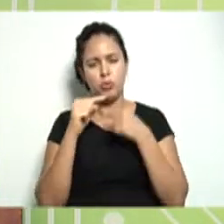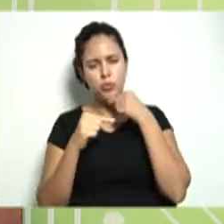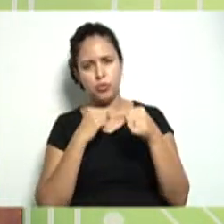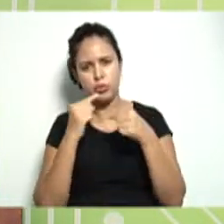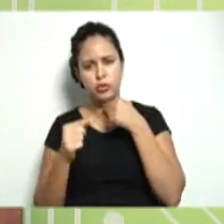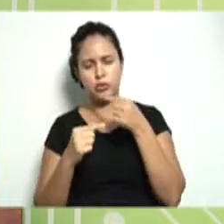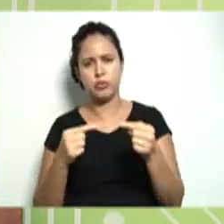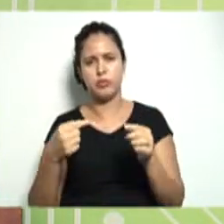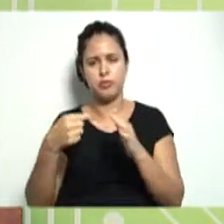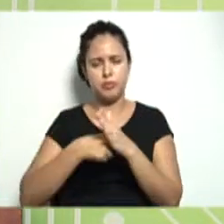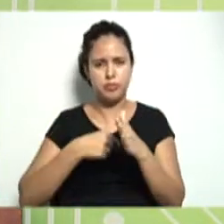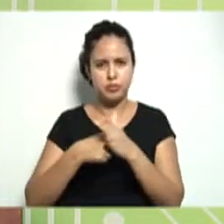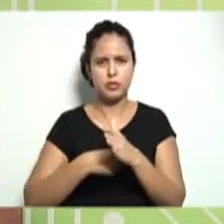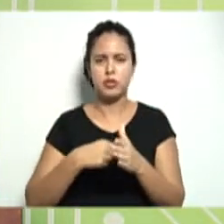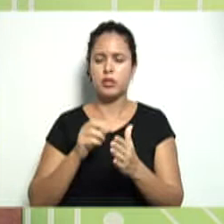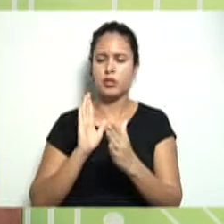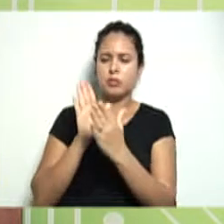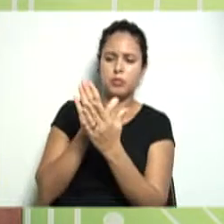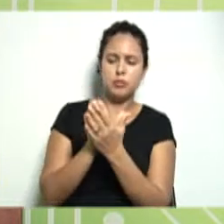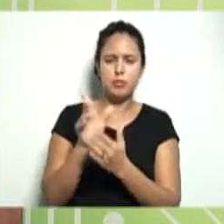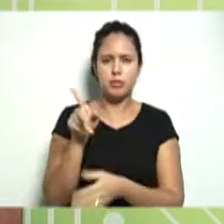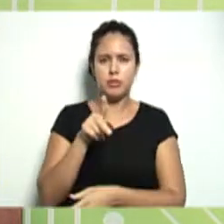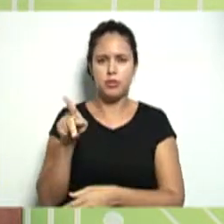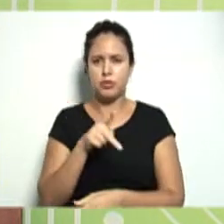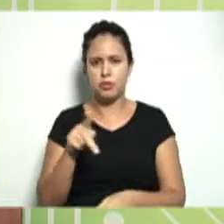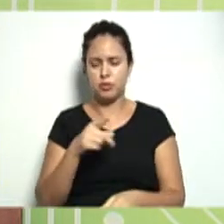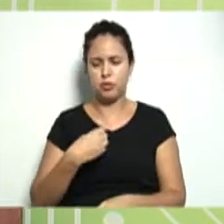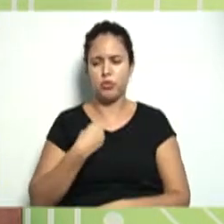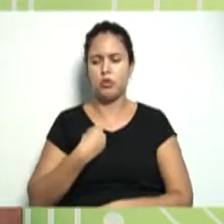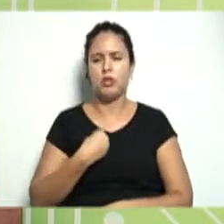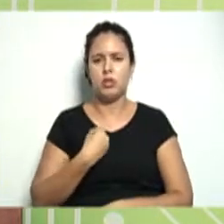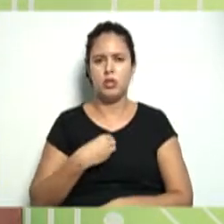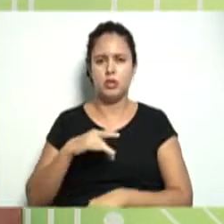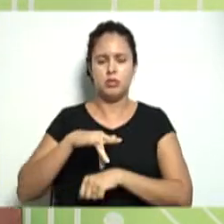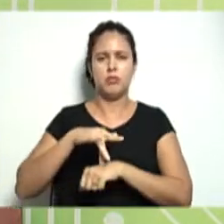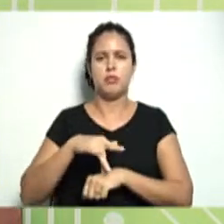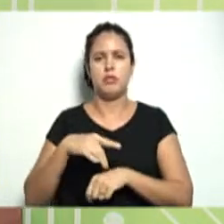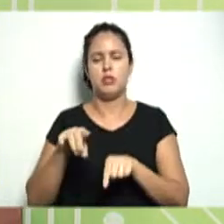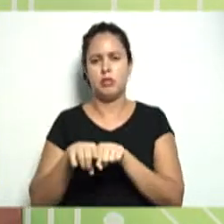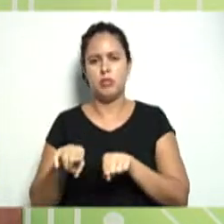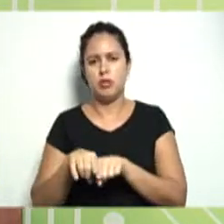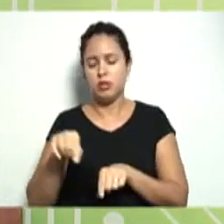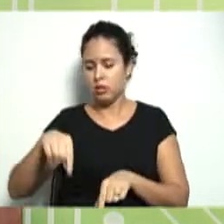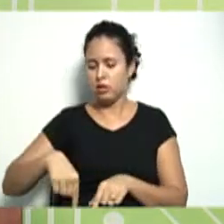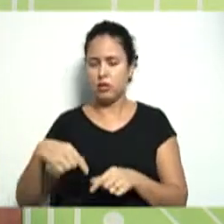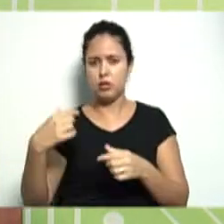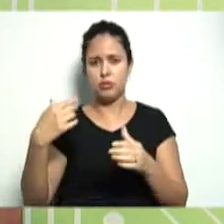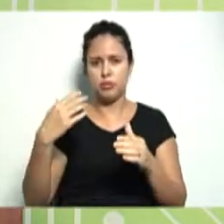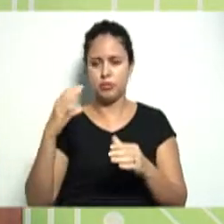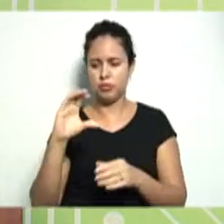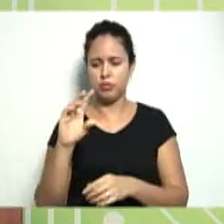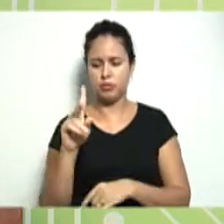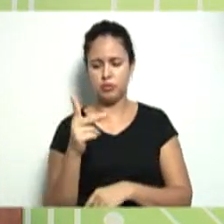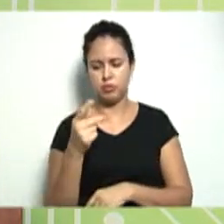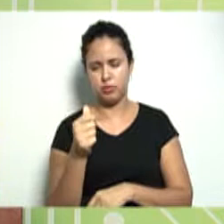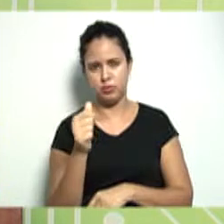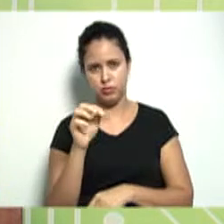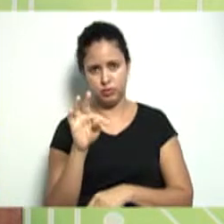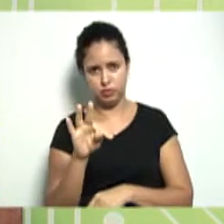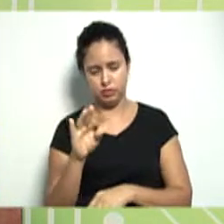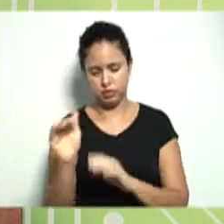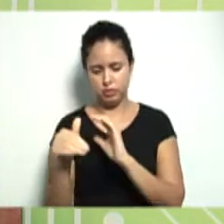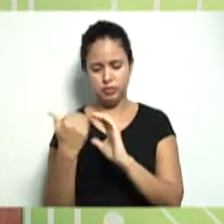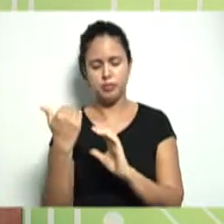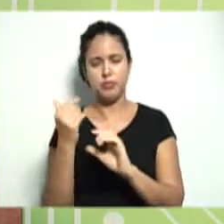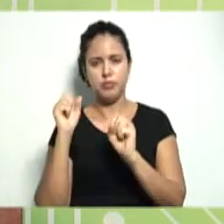dúvida, procure o professor tutor, procure aqui o professor Euliene, né? Então, vamos aproveitar esse último momento que a